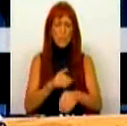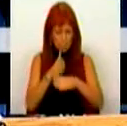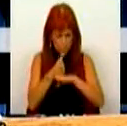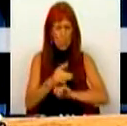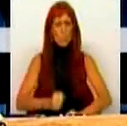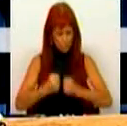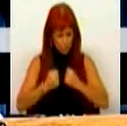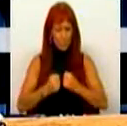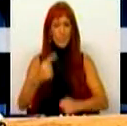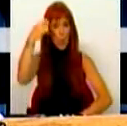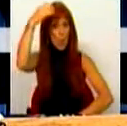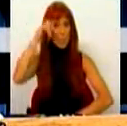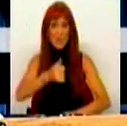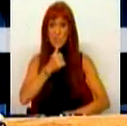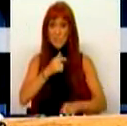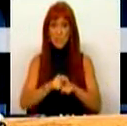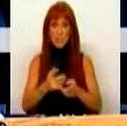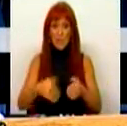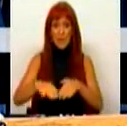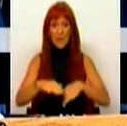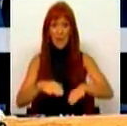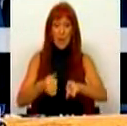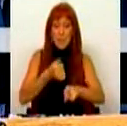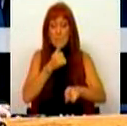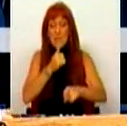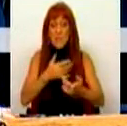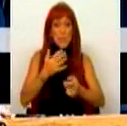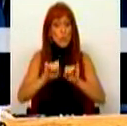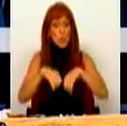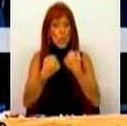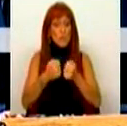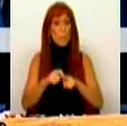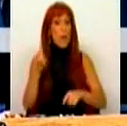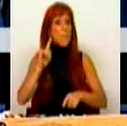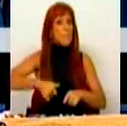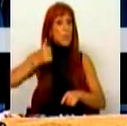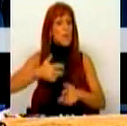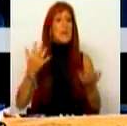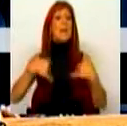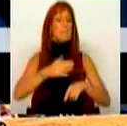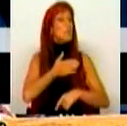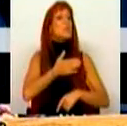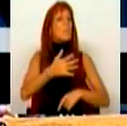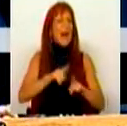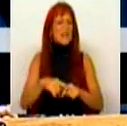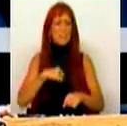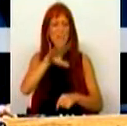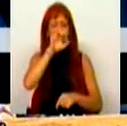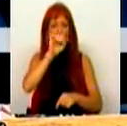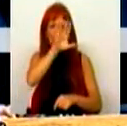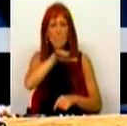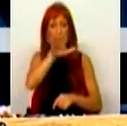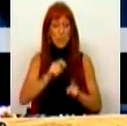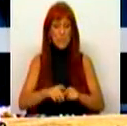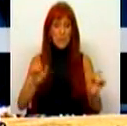firmeza, compreendendo que a medida dos passos é uma medida socialmente muito importante, mas ambientalmente indispensável